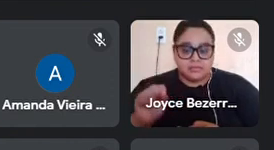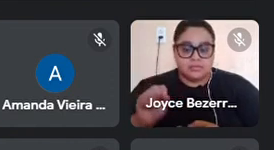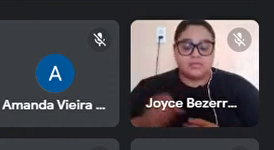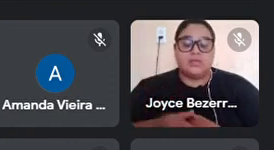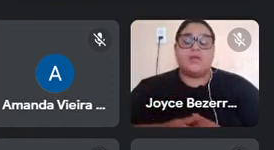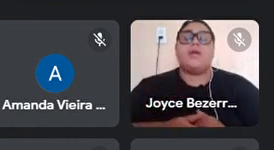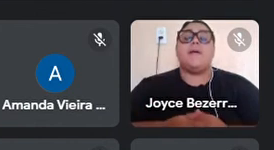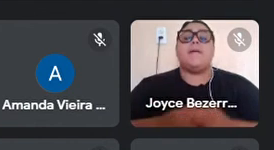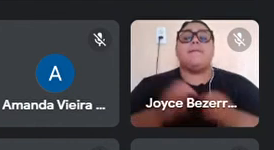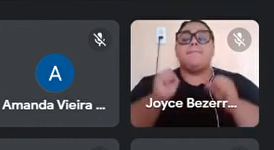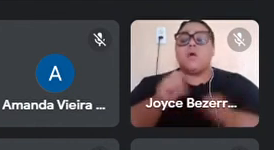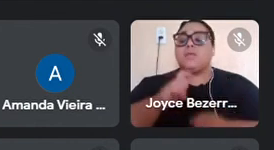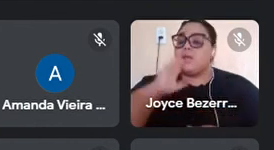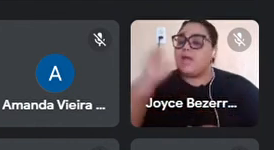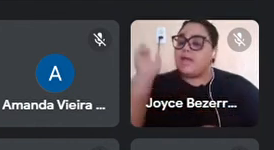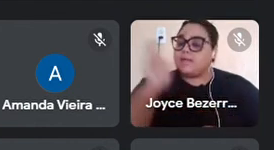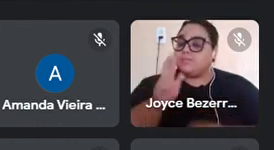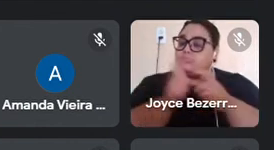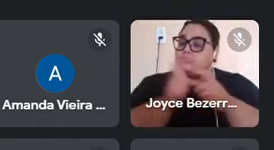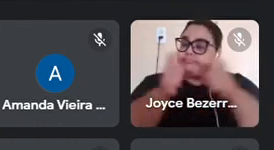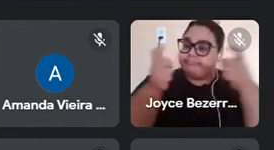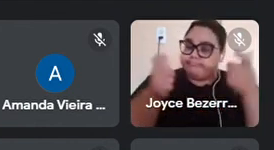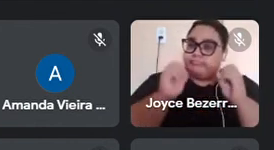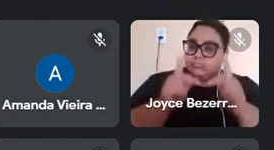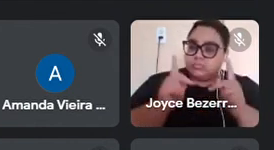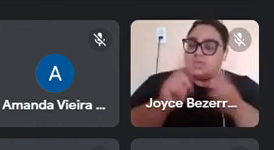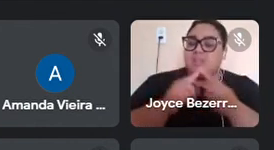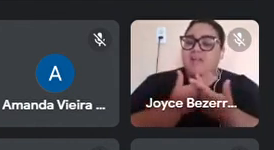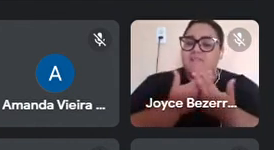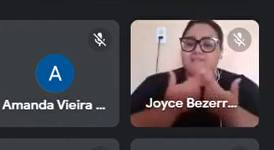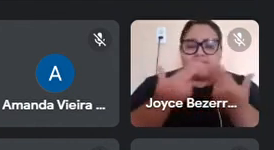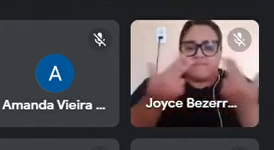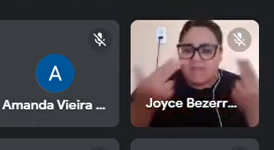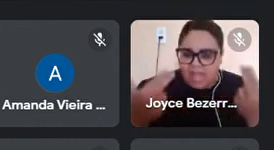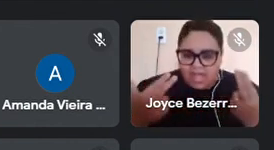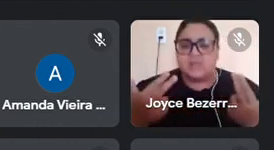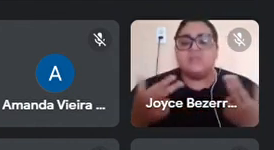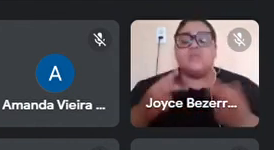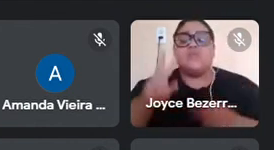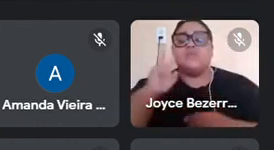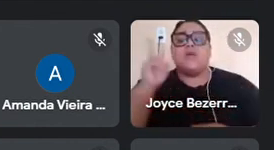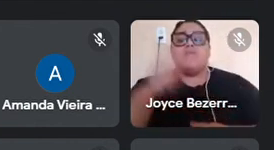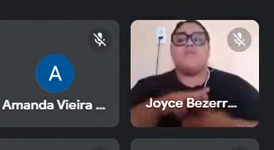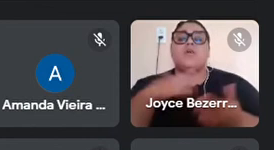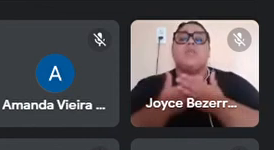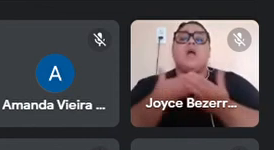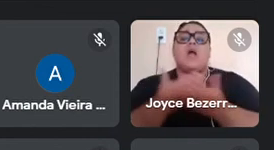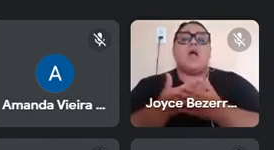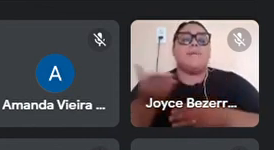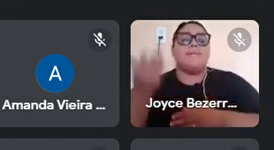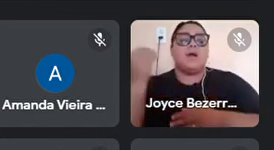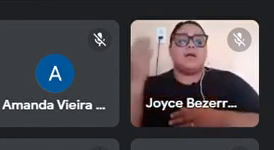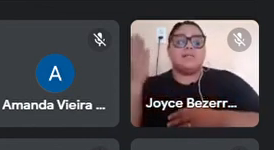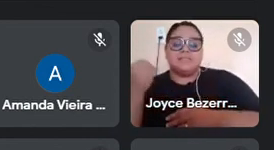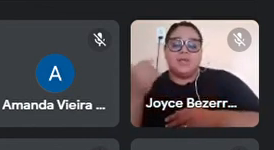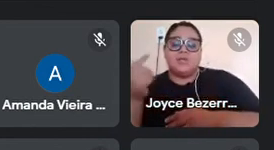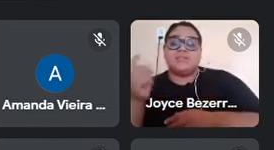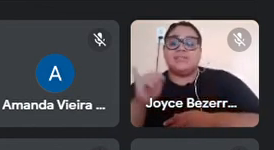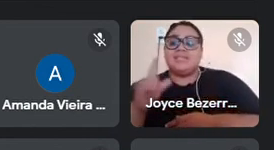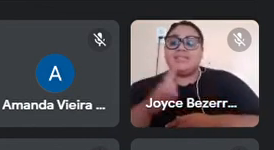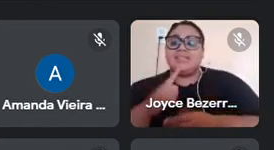ela pode ter uma resposta ampla, porque são várias subunidades. O que é que a gente viu lá na aula de anticorpos? Se são várias